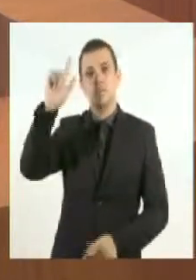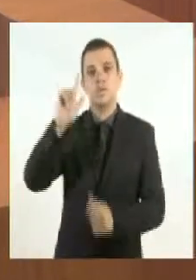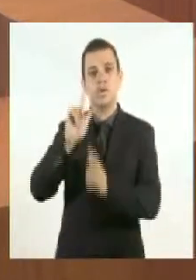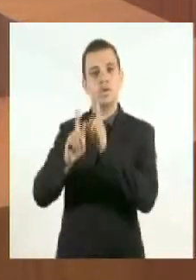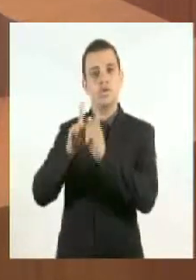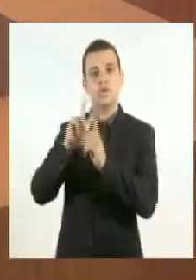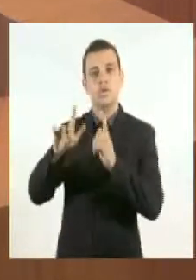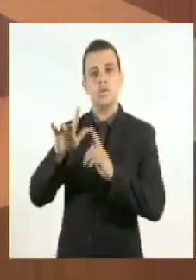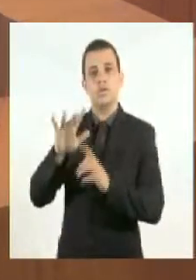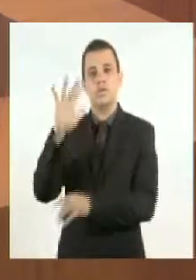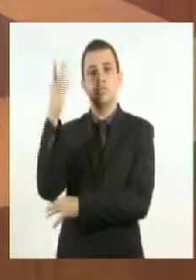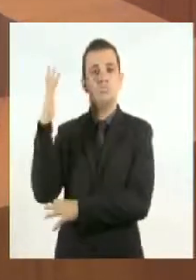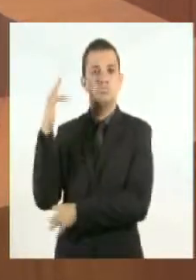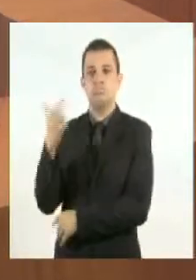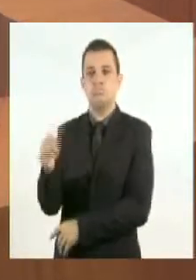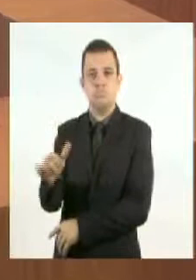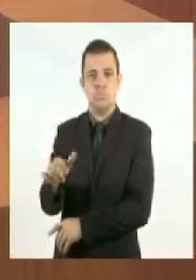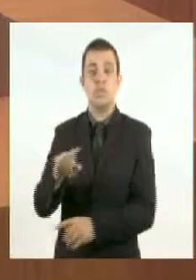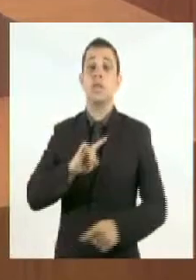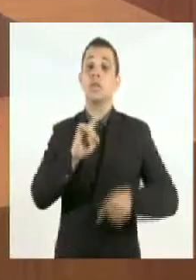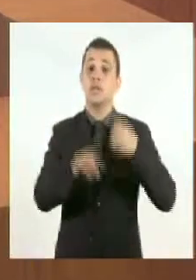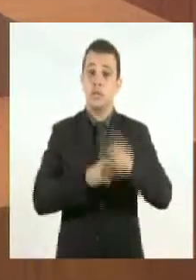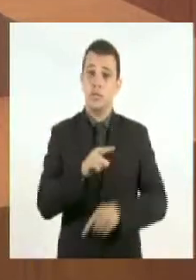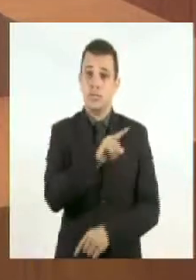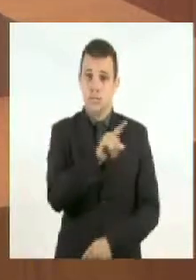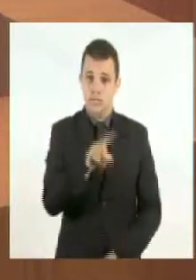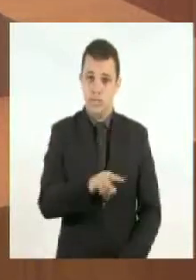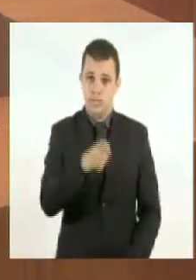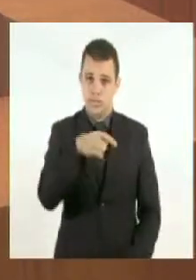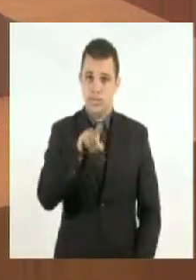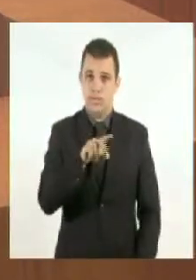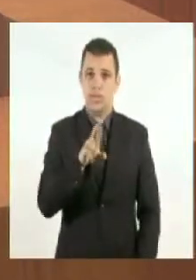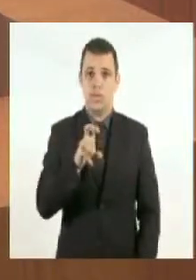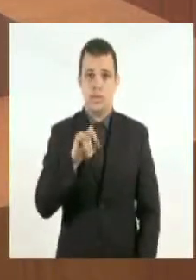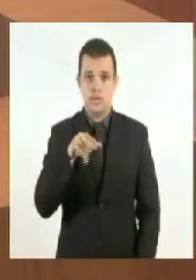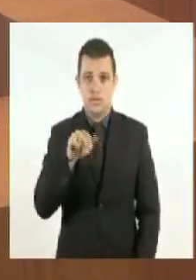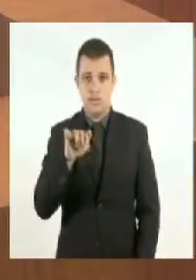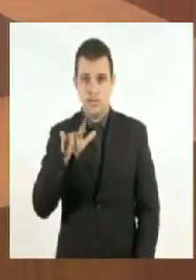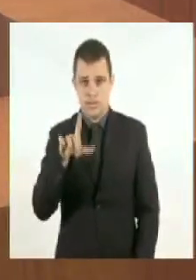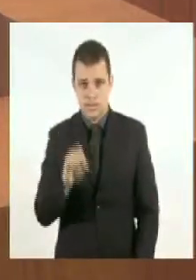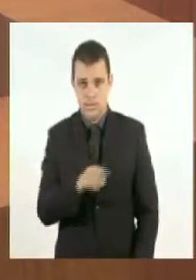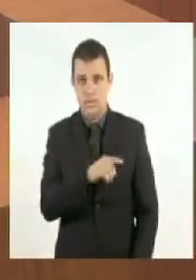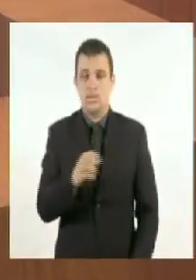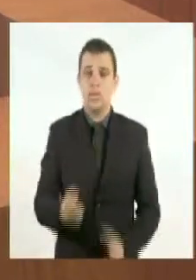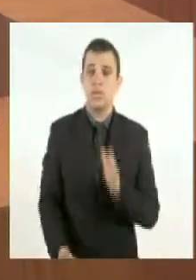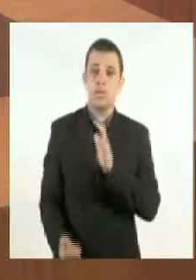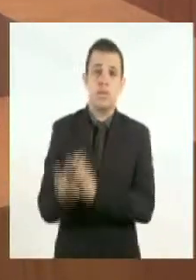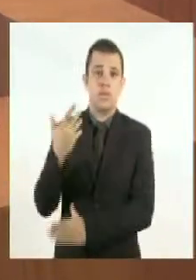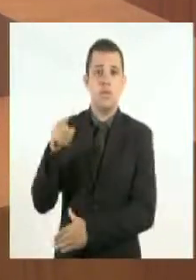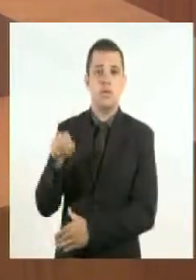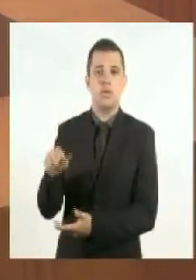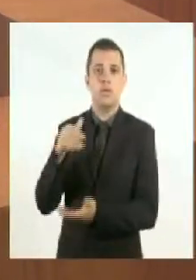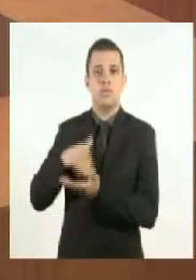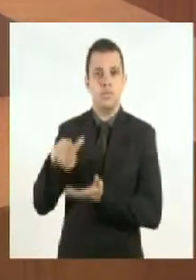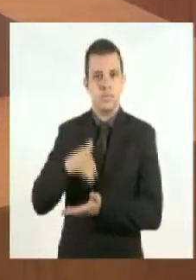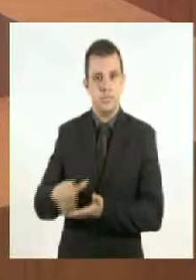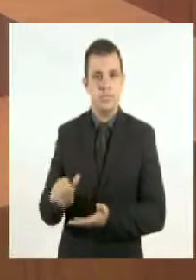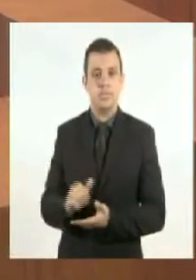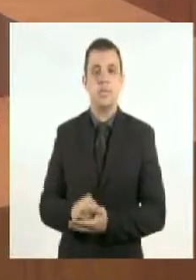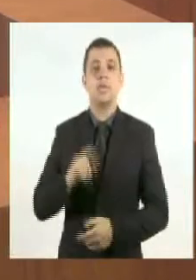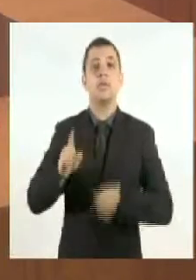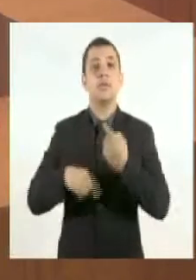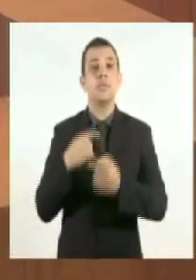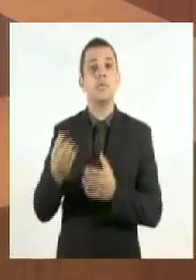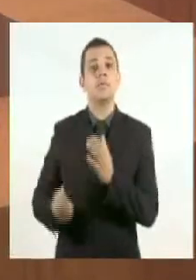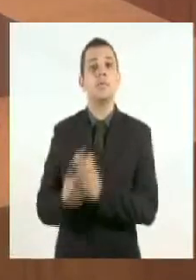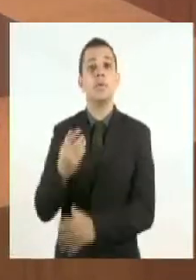O ex-governador José Reinaldo criou a secretaria, estruturou a secretaria, o primeiro e único concurso para a Secretaria de Meio